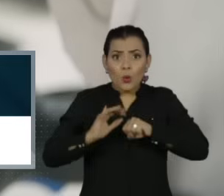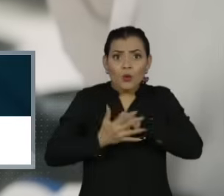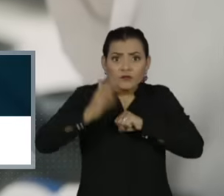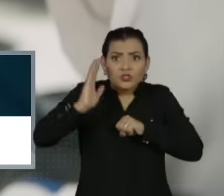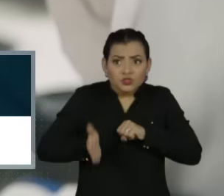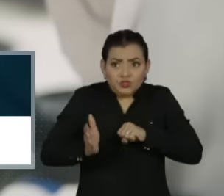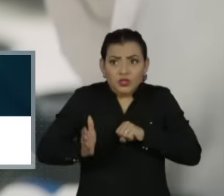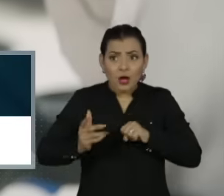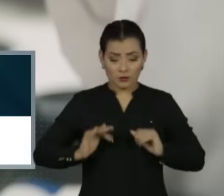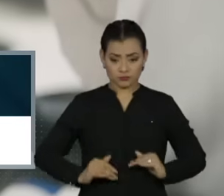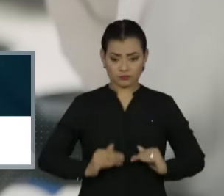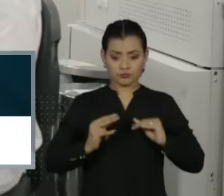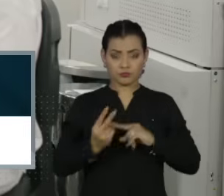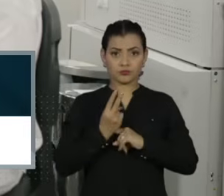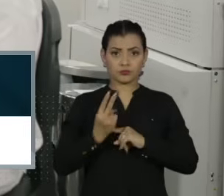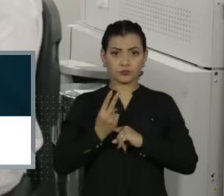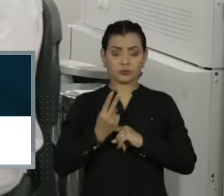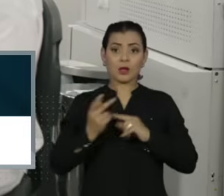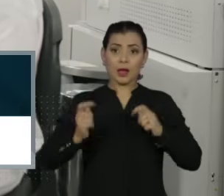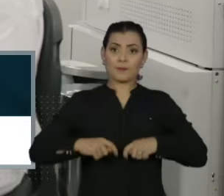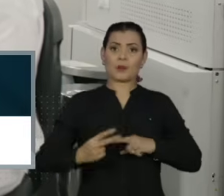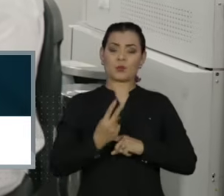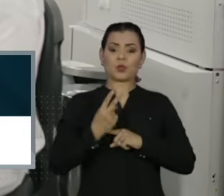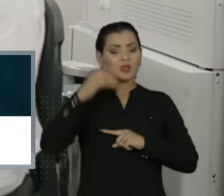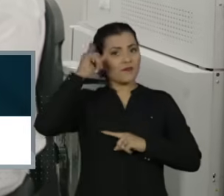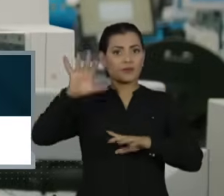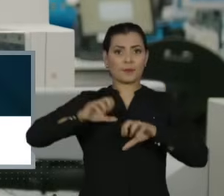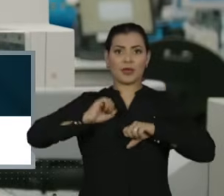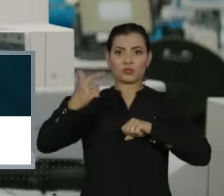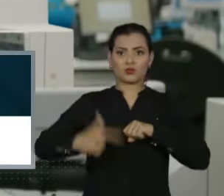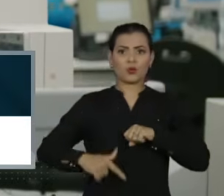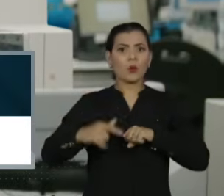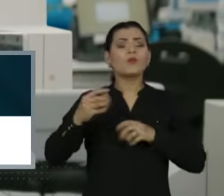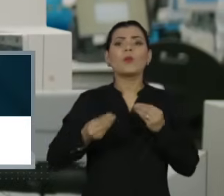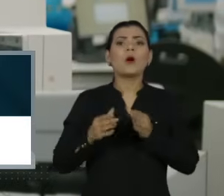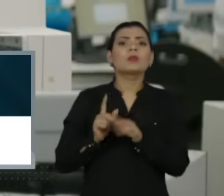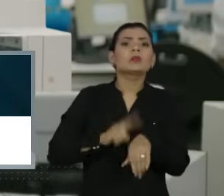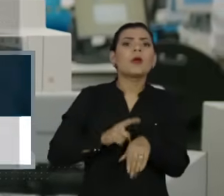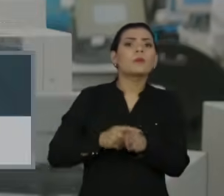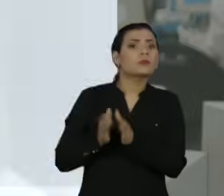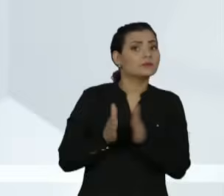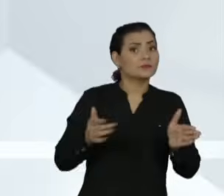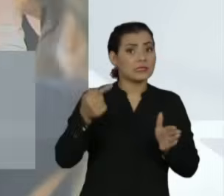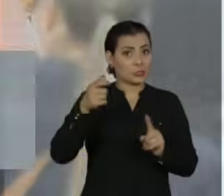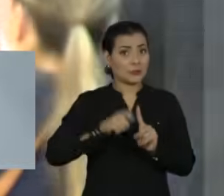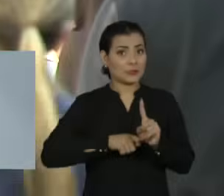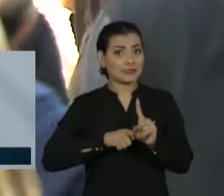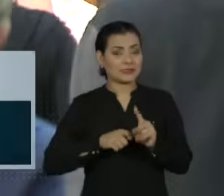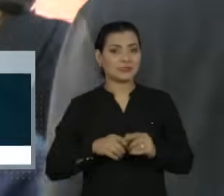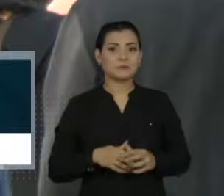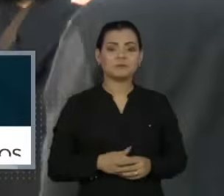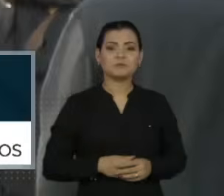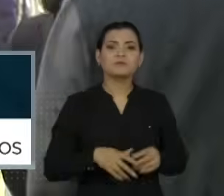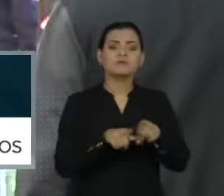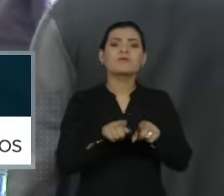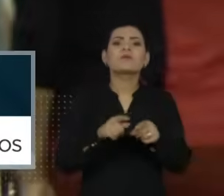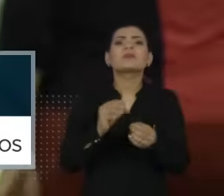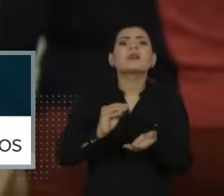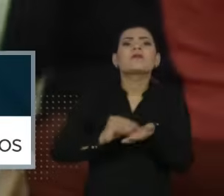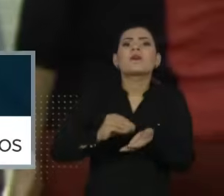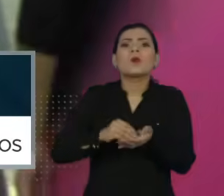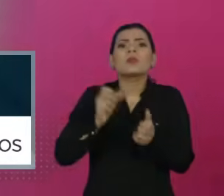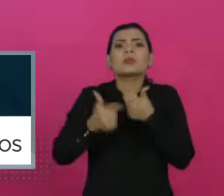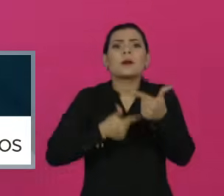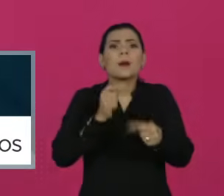coronavírus mantém anticorpos ativos capazes de protegê-lo de uma possível reinfecção. Falta de emprego,